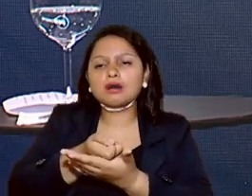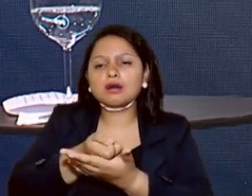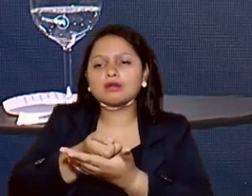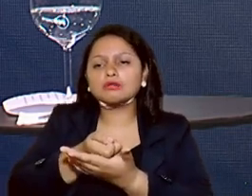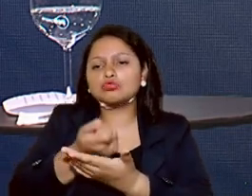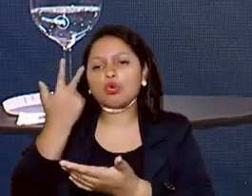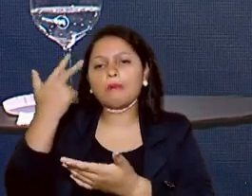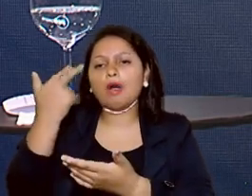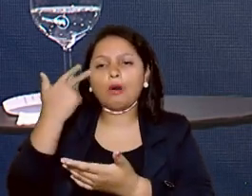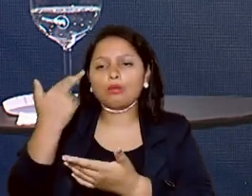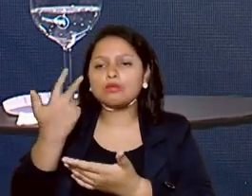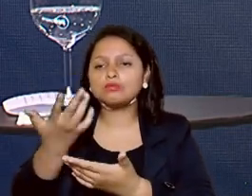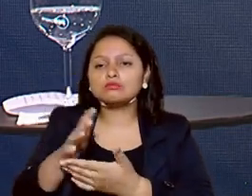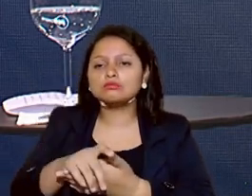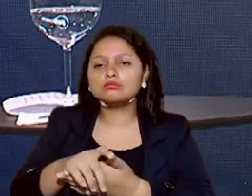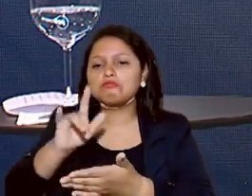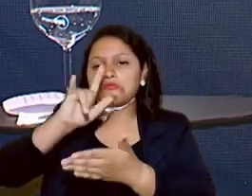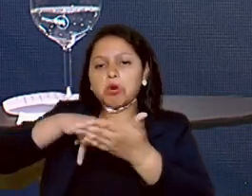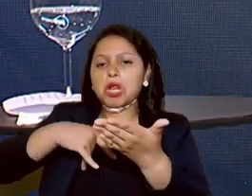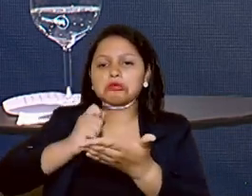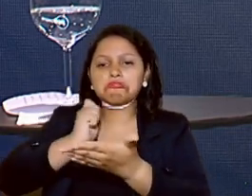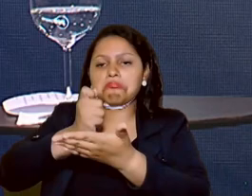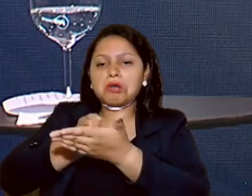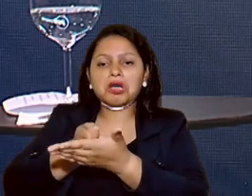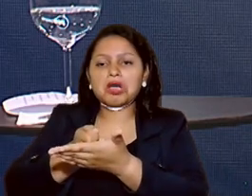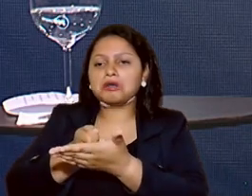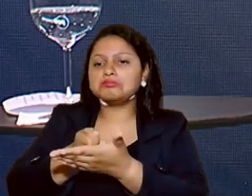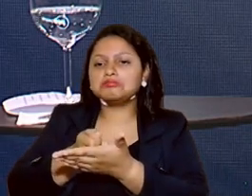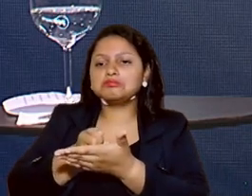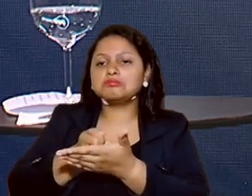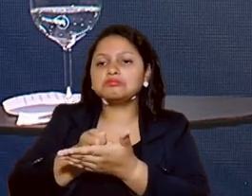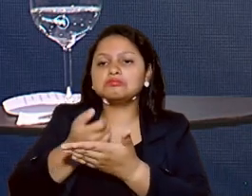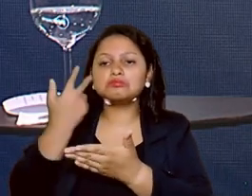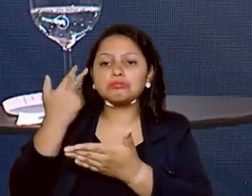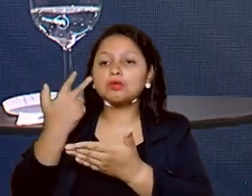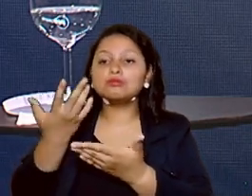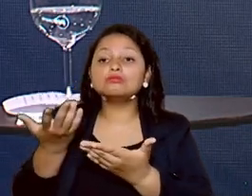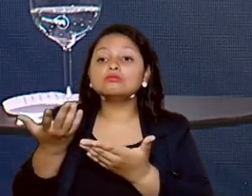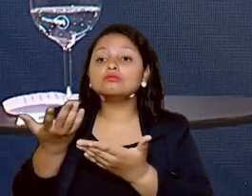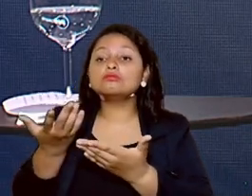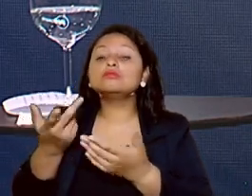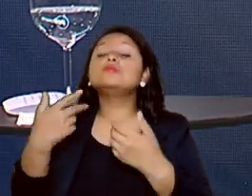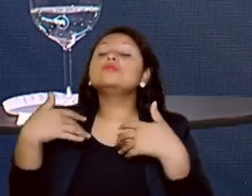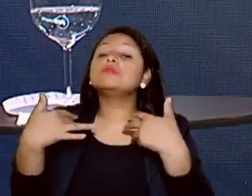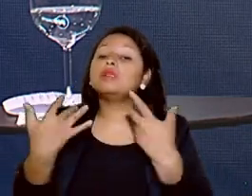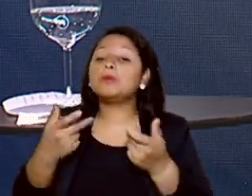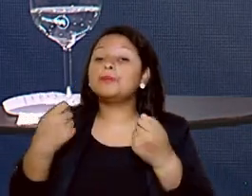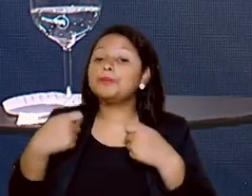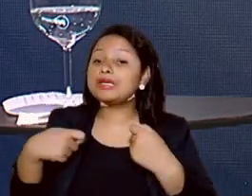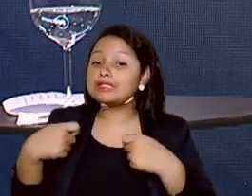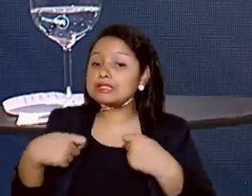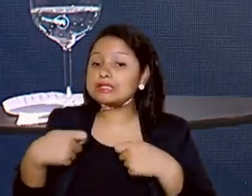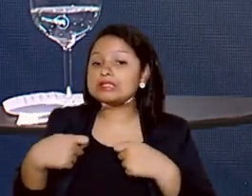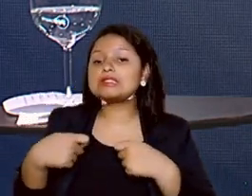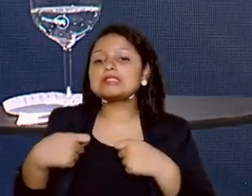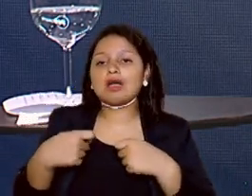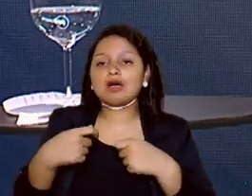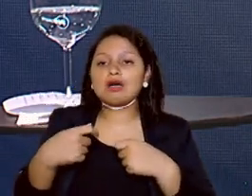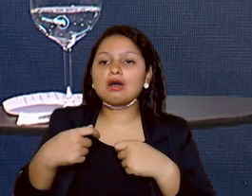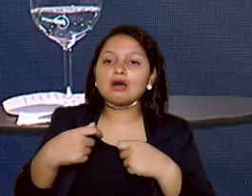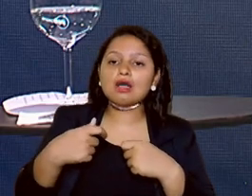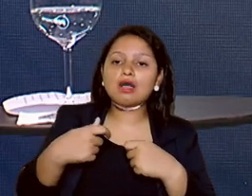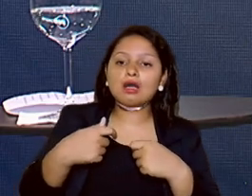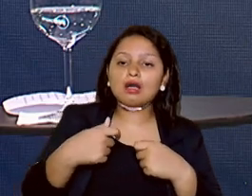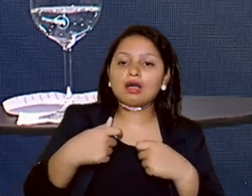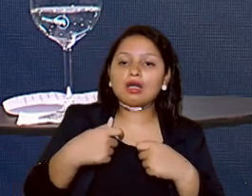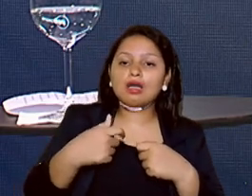Tá certo via boleto porque eu continuo com a cabeça de boleto Então eu acho que essa relação da tecnologia com a PME